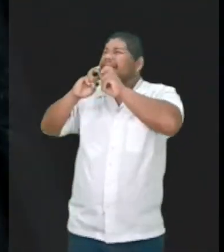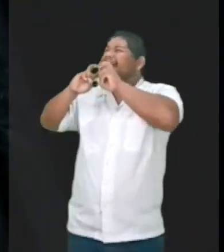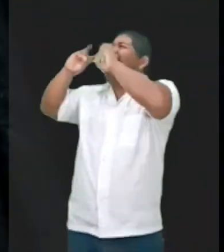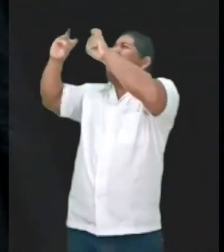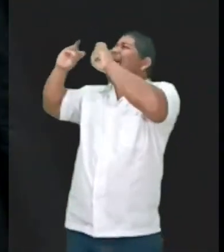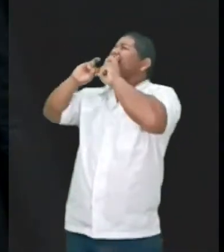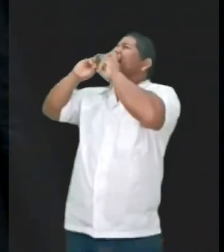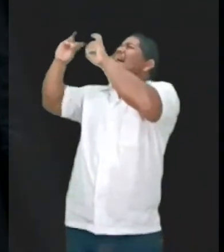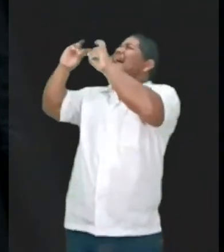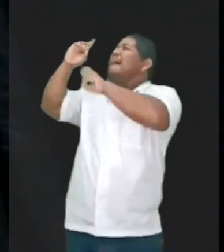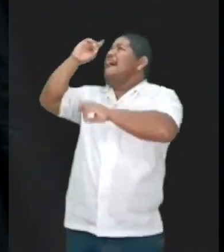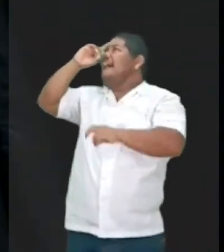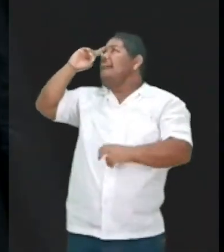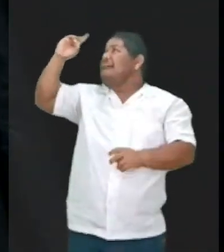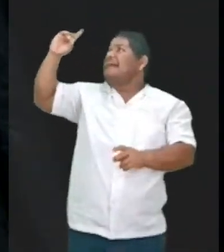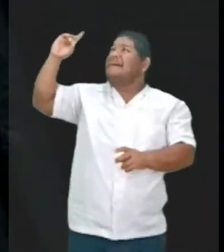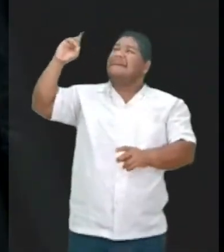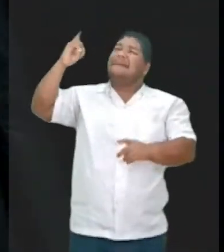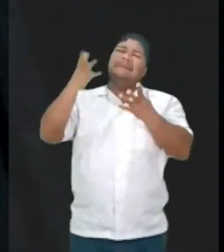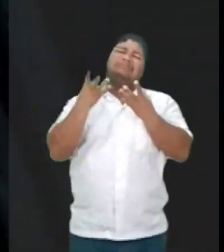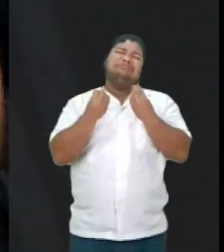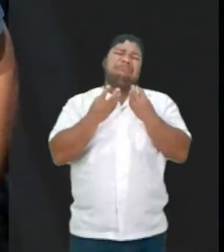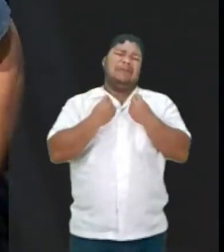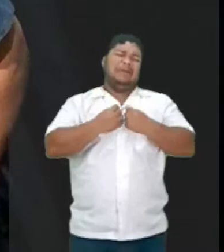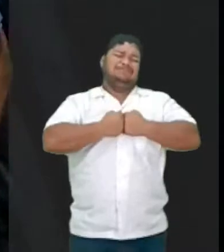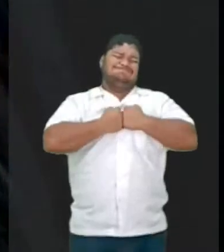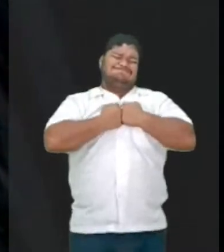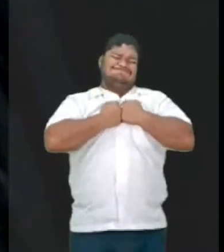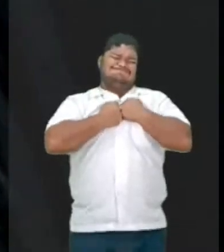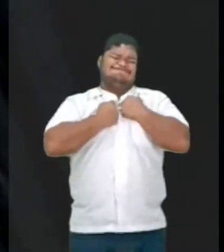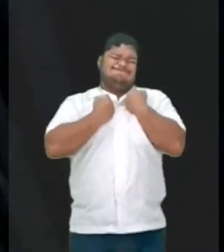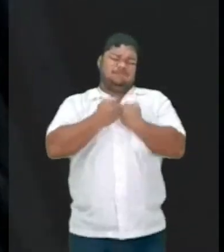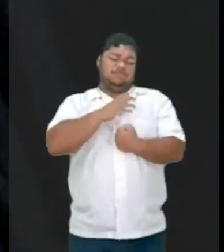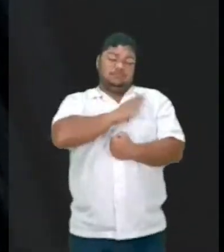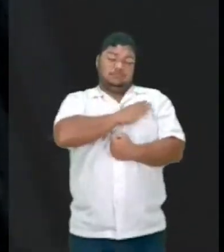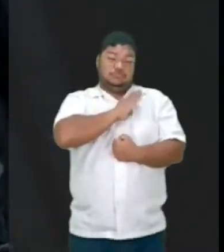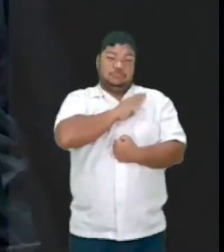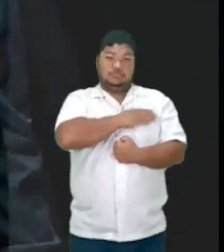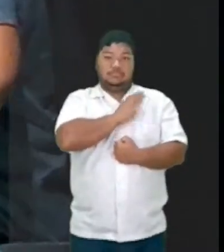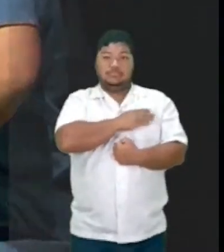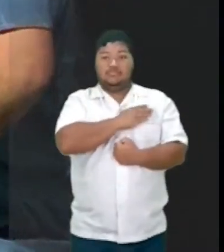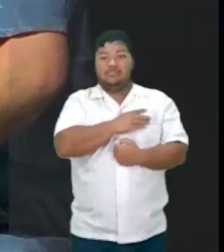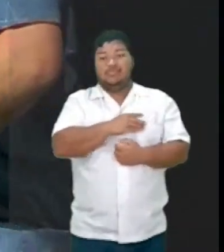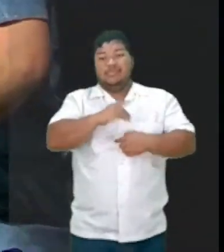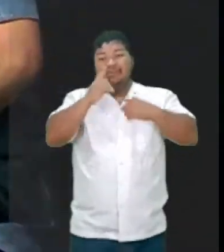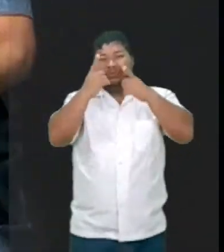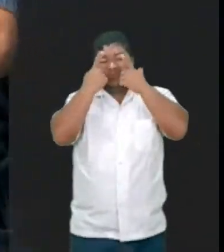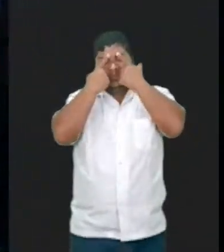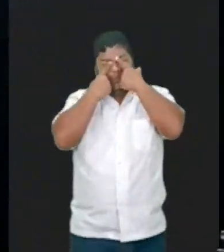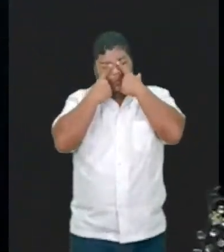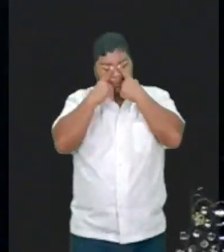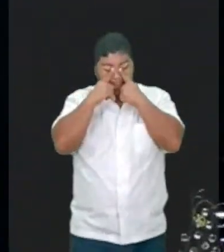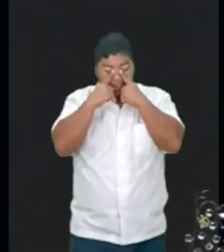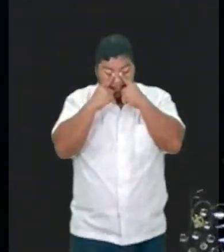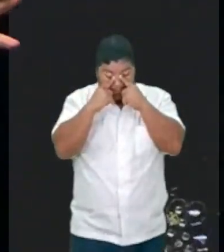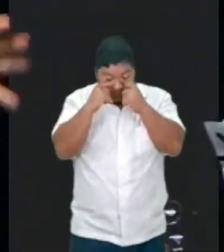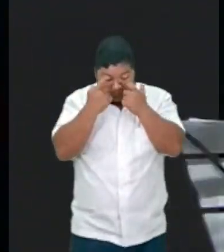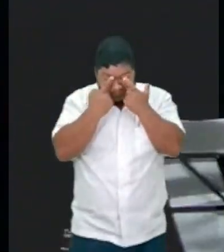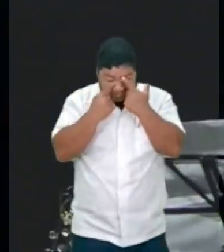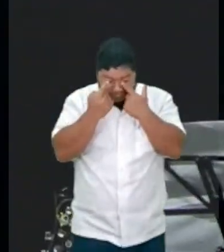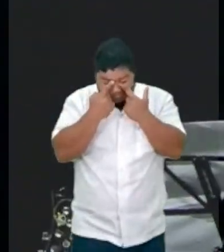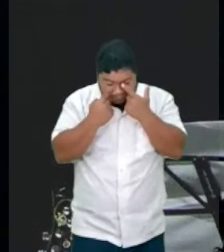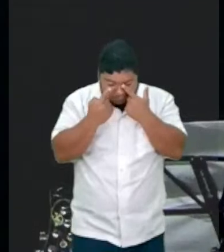Deus com tanta força no coração, e chorou, orou, o Senhor disse que se voltou